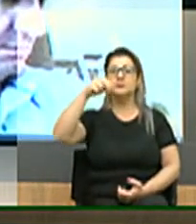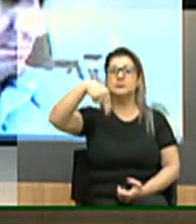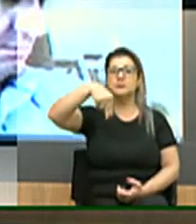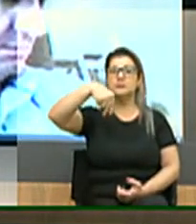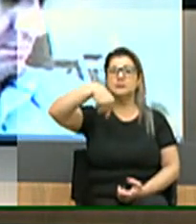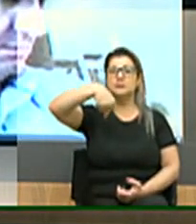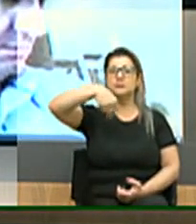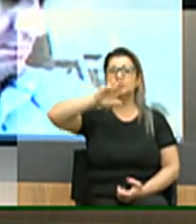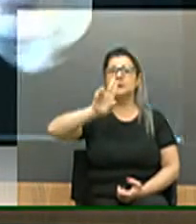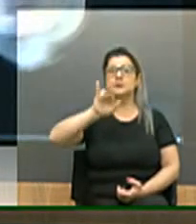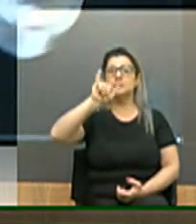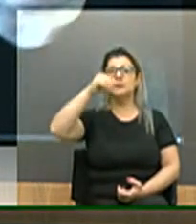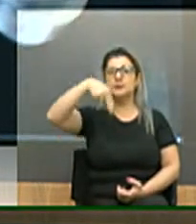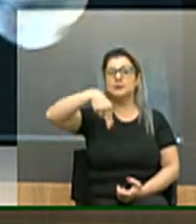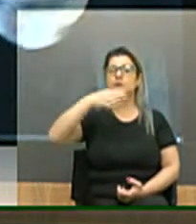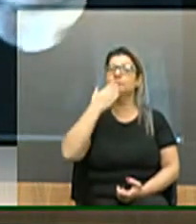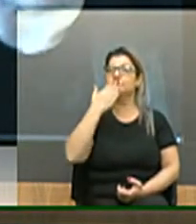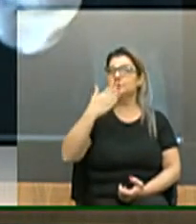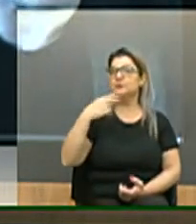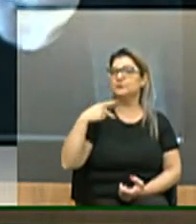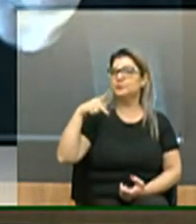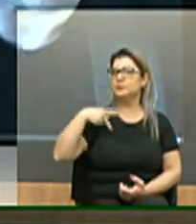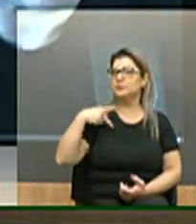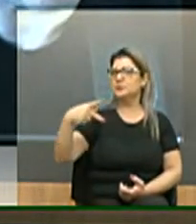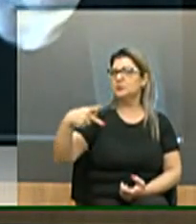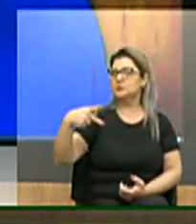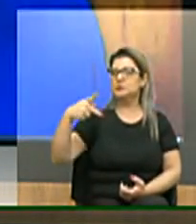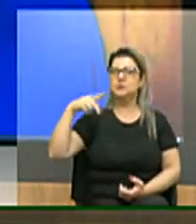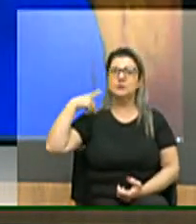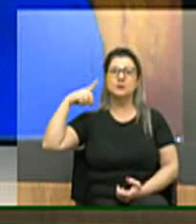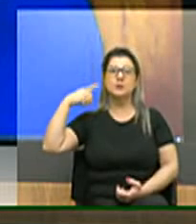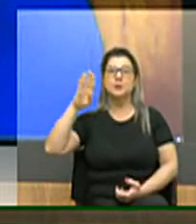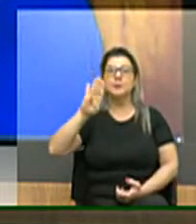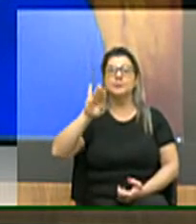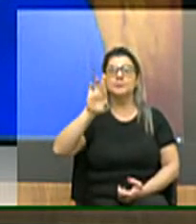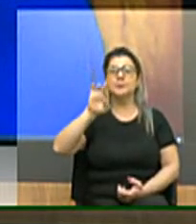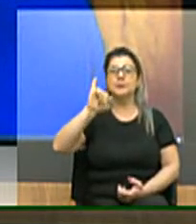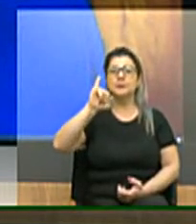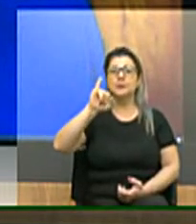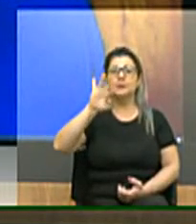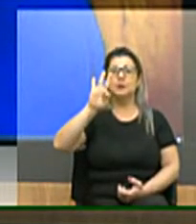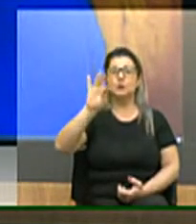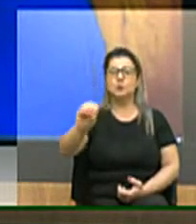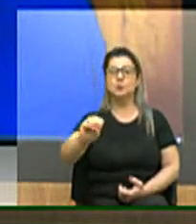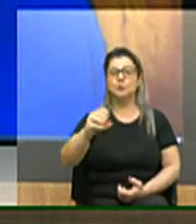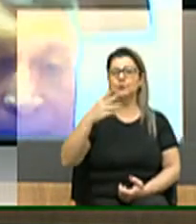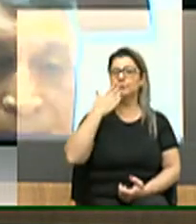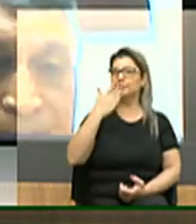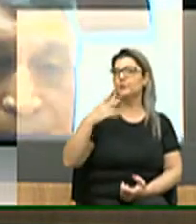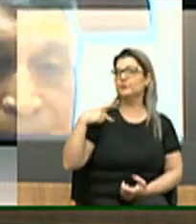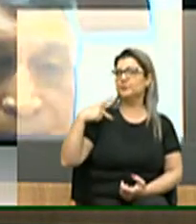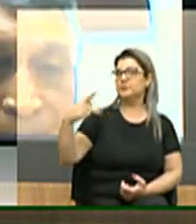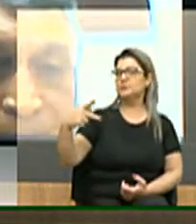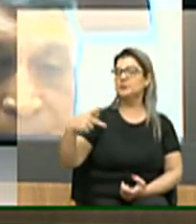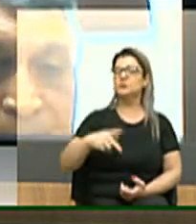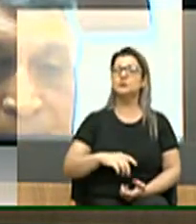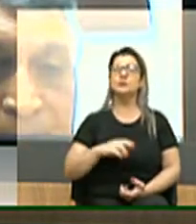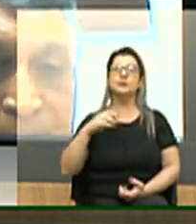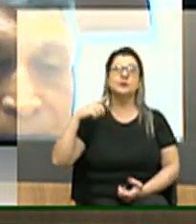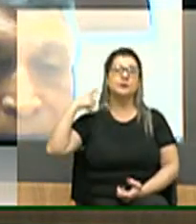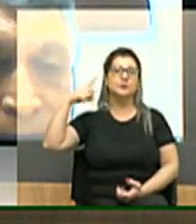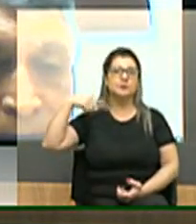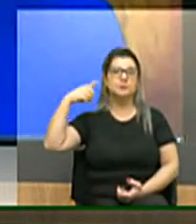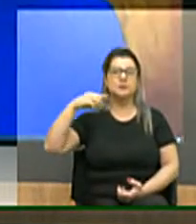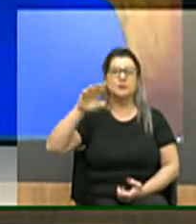Voto favorável, presidente. Deputado Adolfo Brito. Voto a favor, presidente. Deputado Frederico Antunes.